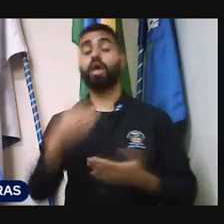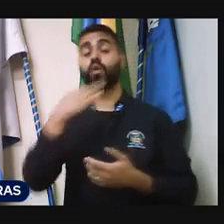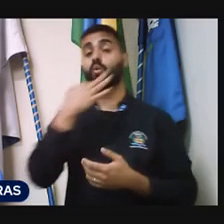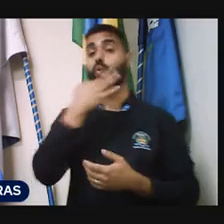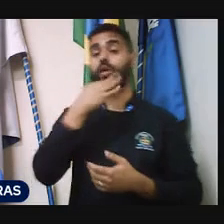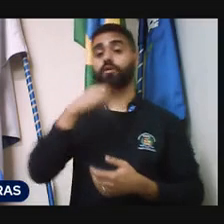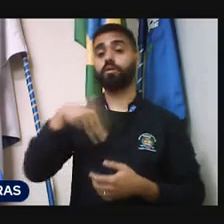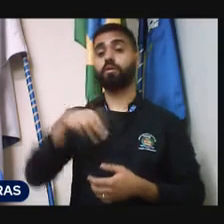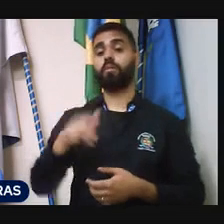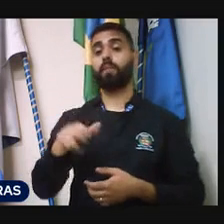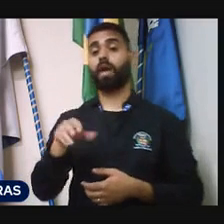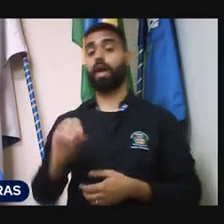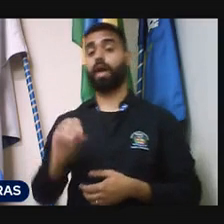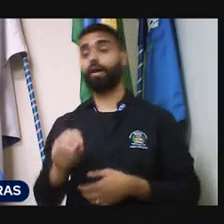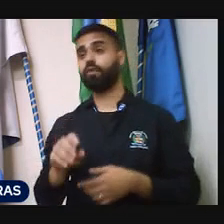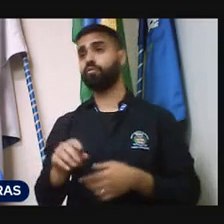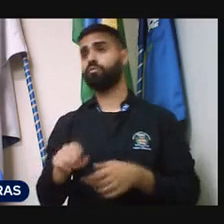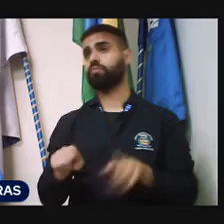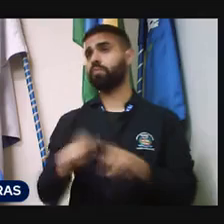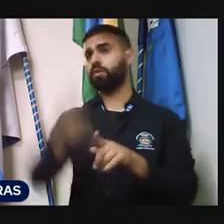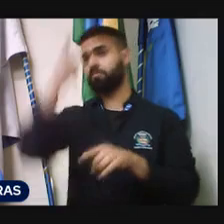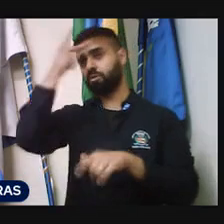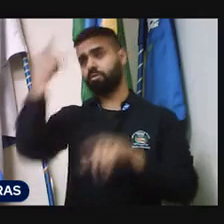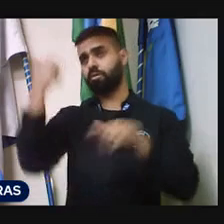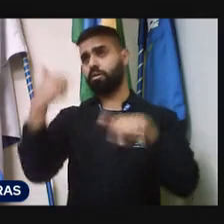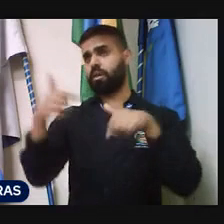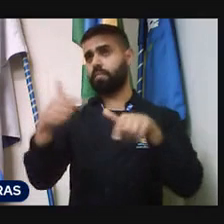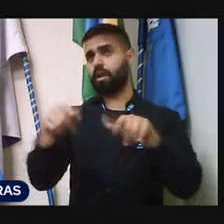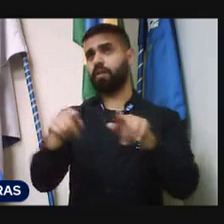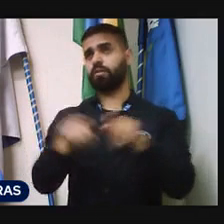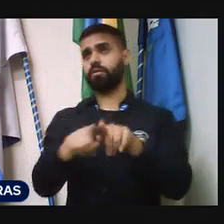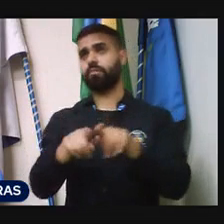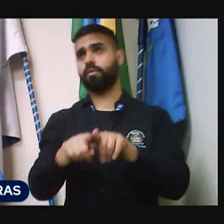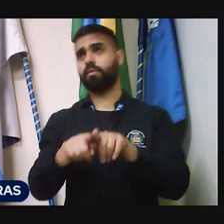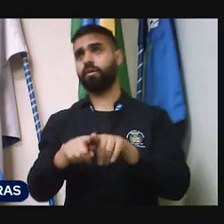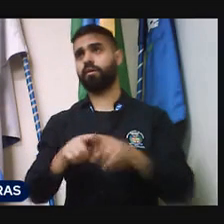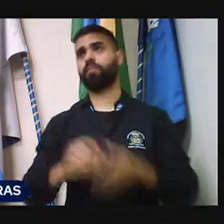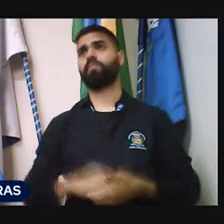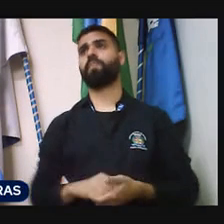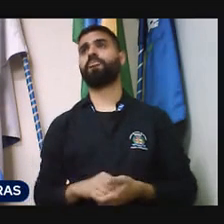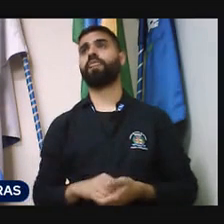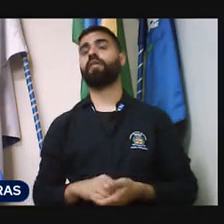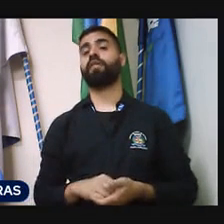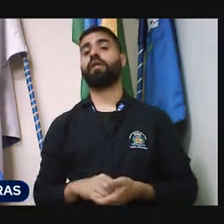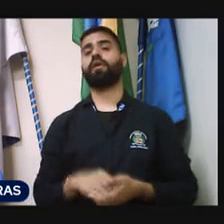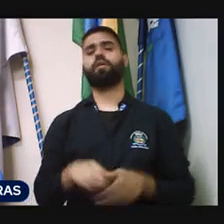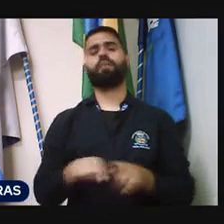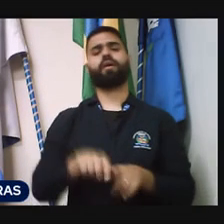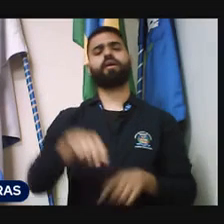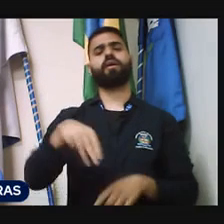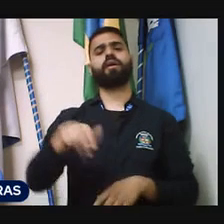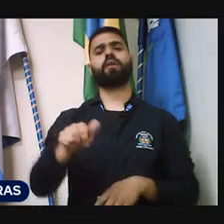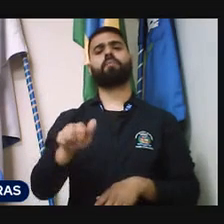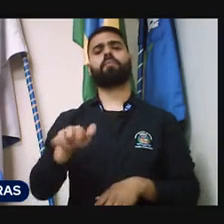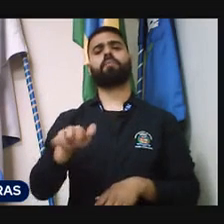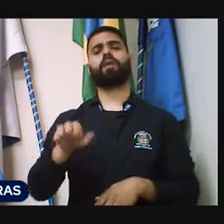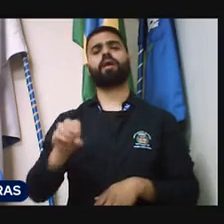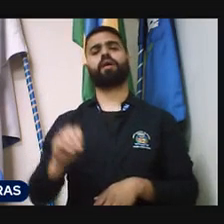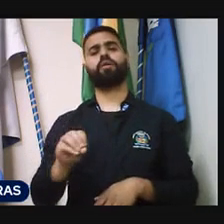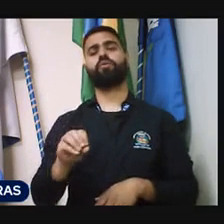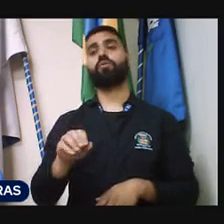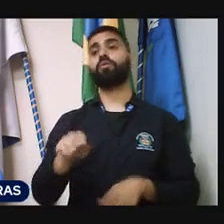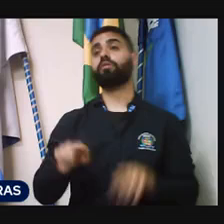Léia conhece os meninos né inclusive Marcos aí já não está entre nós Maristela Marcelo